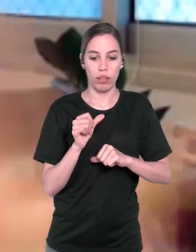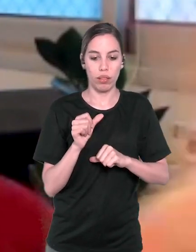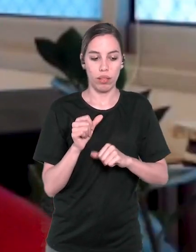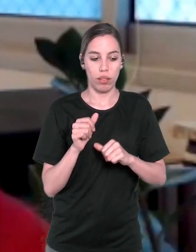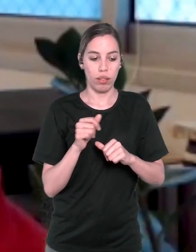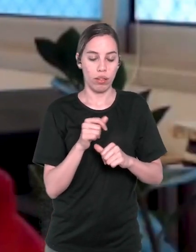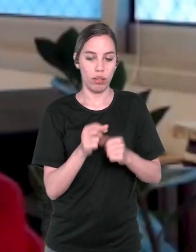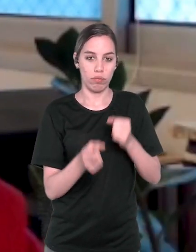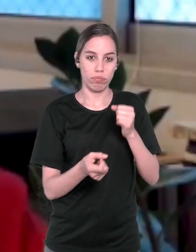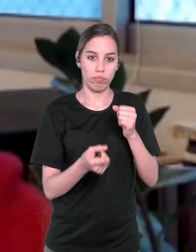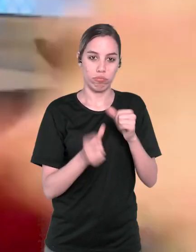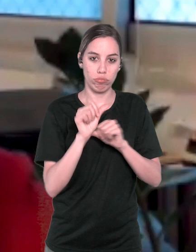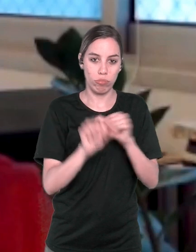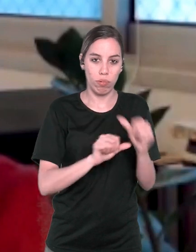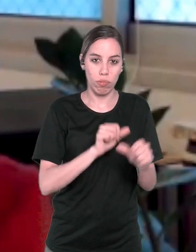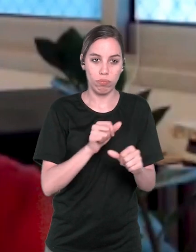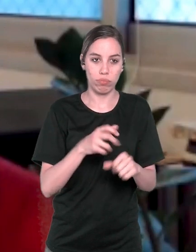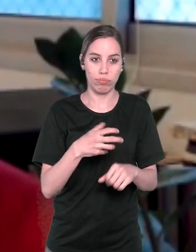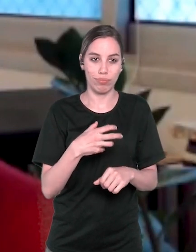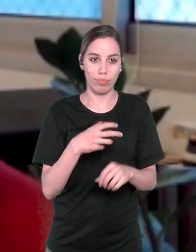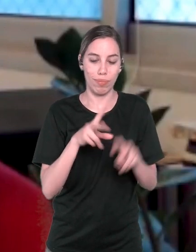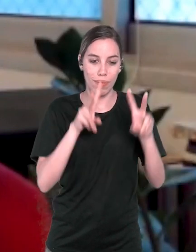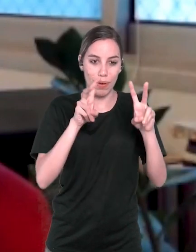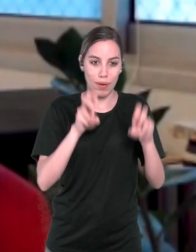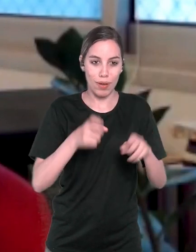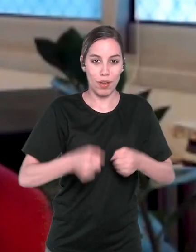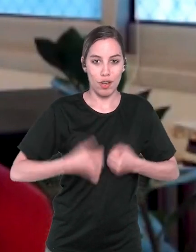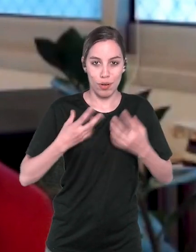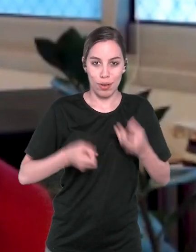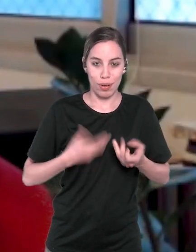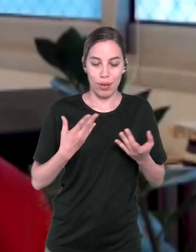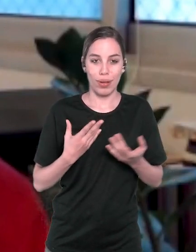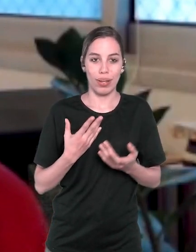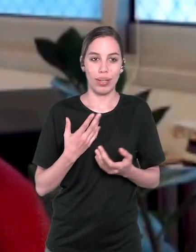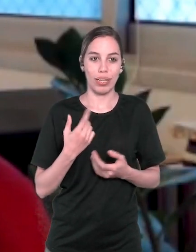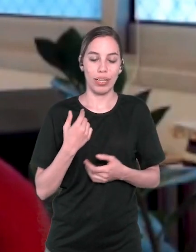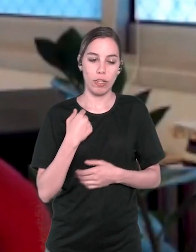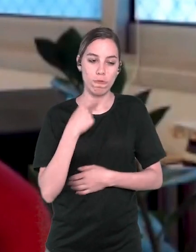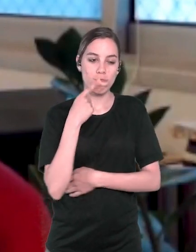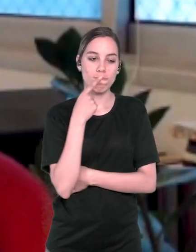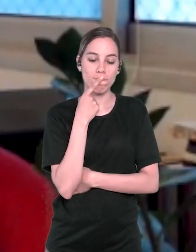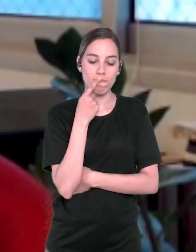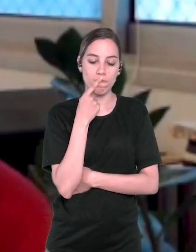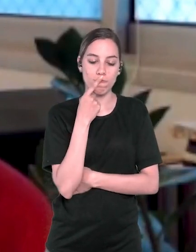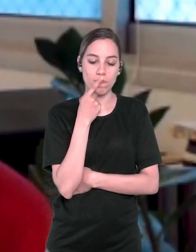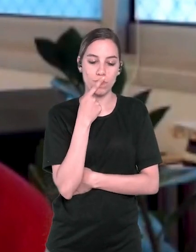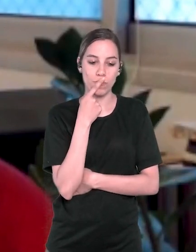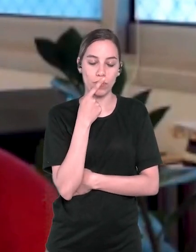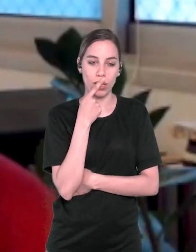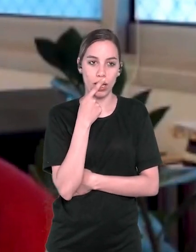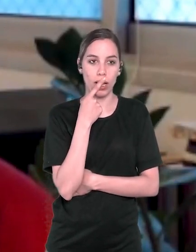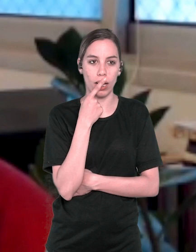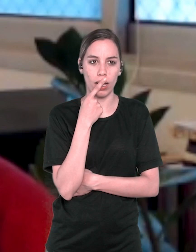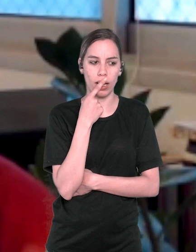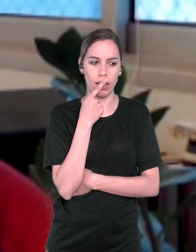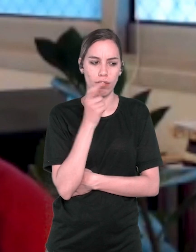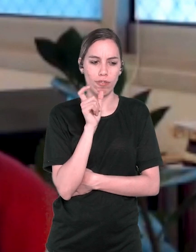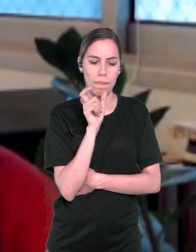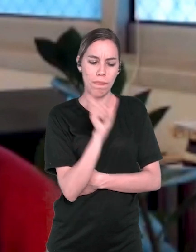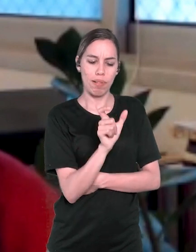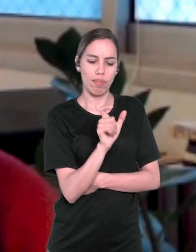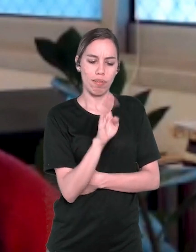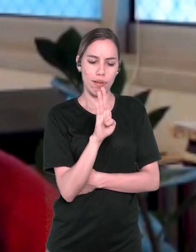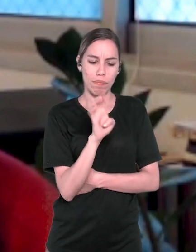poéticos, de forma mais esparsa, né, na literatura, falei, não, a palavra bestiário não cabe,